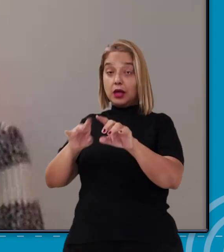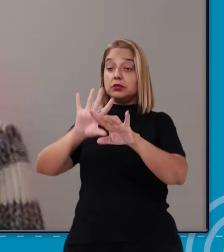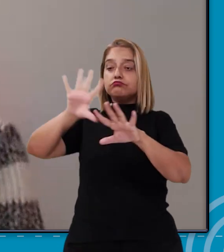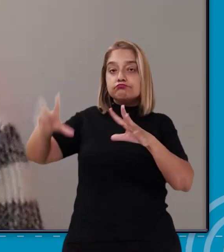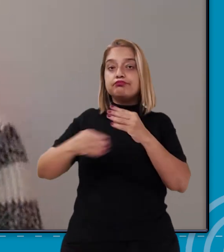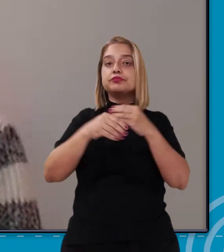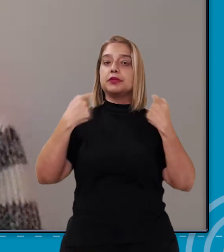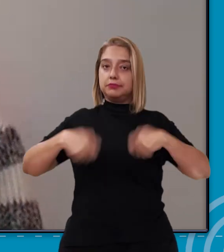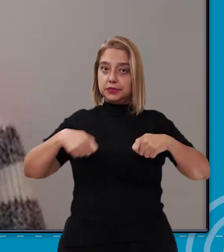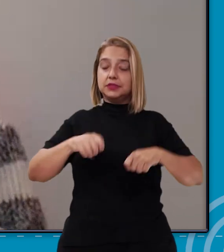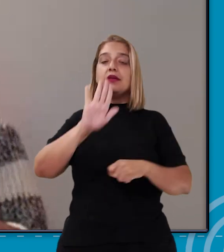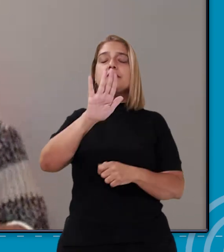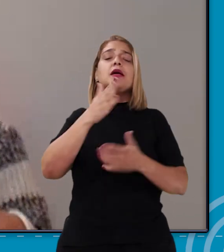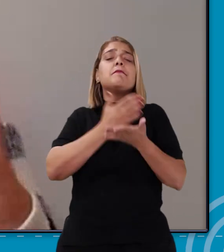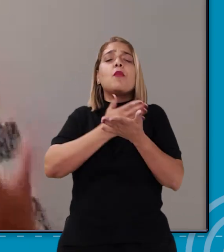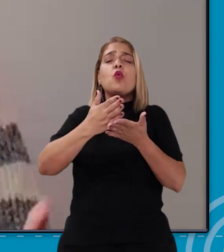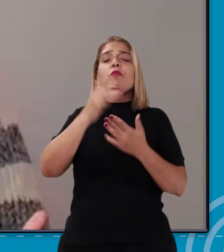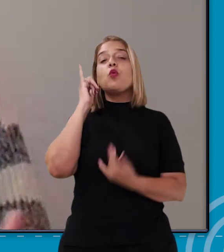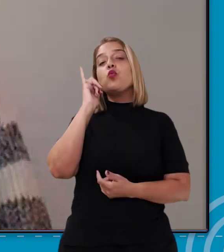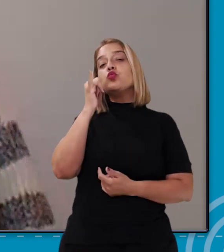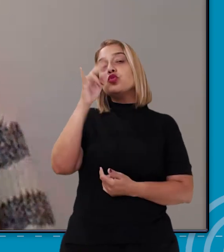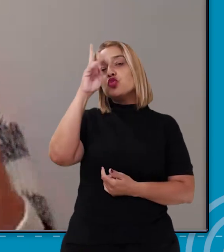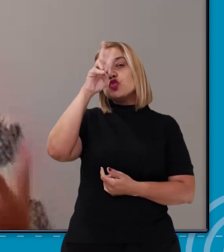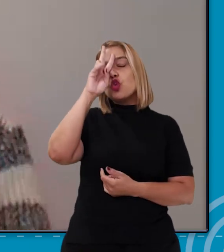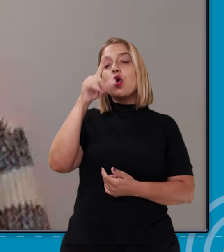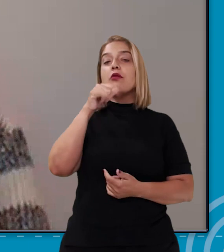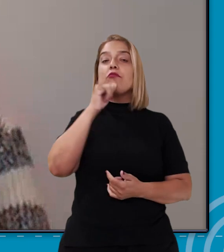a contação de histórias, né? A